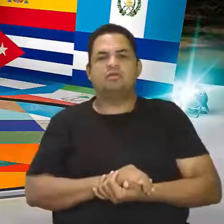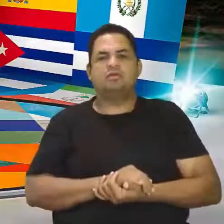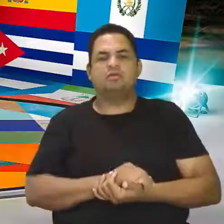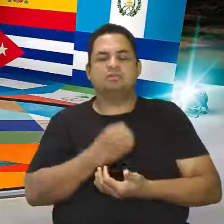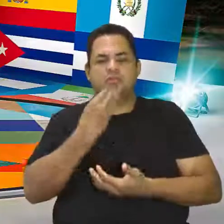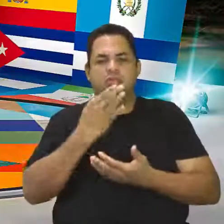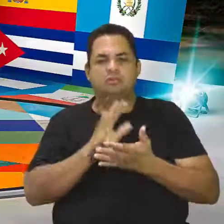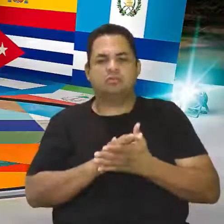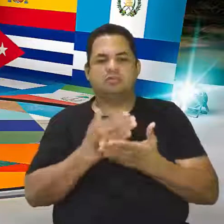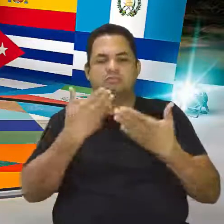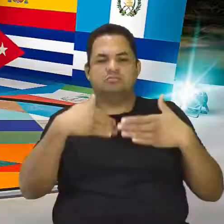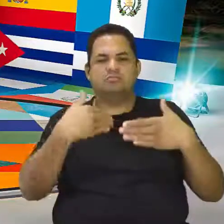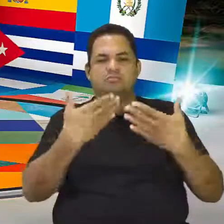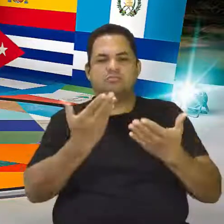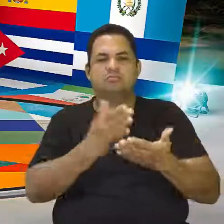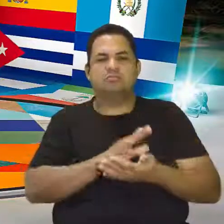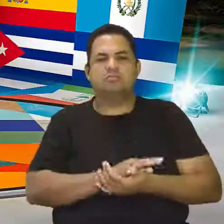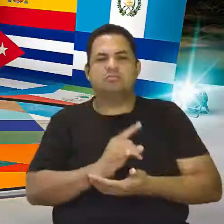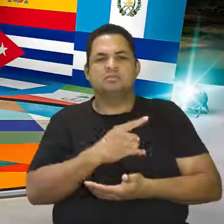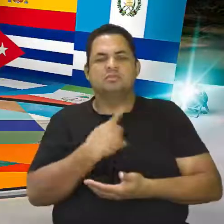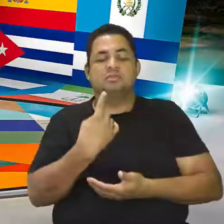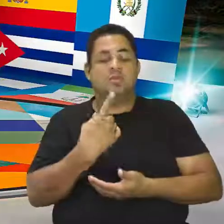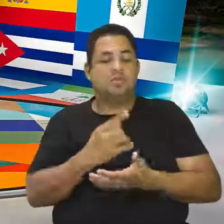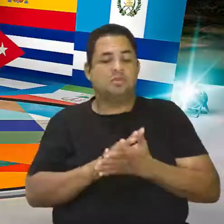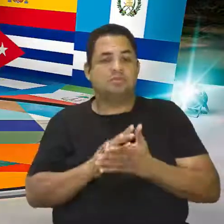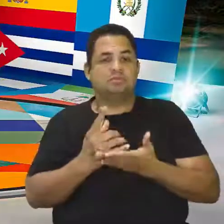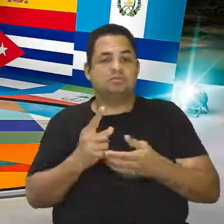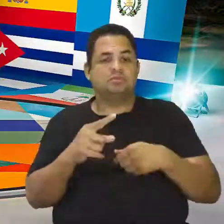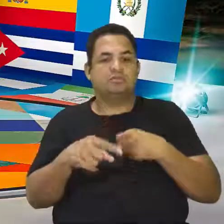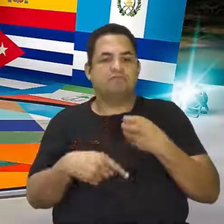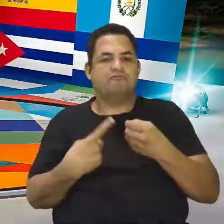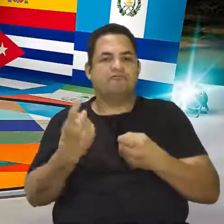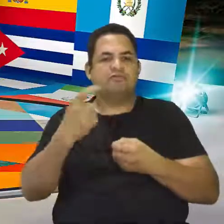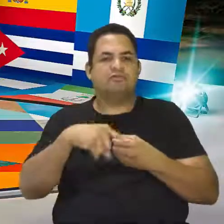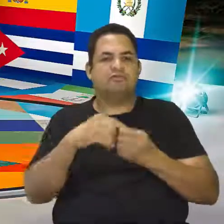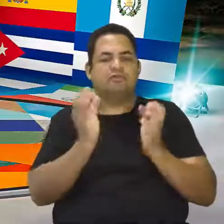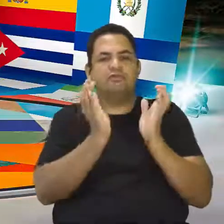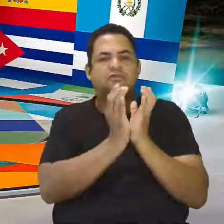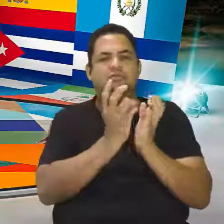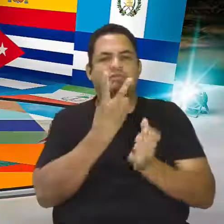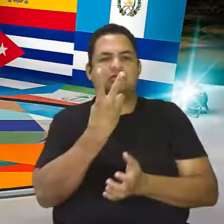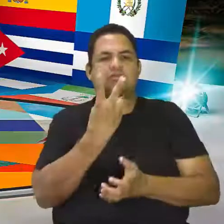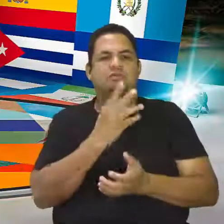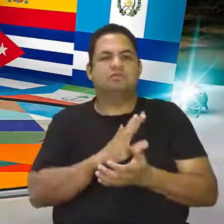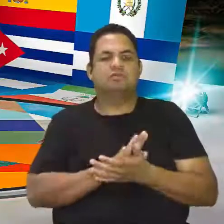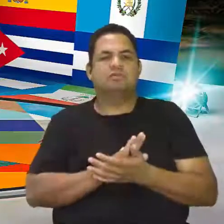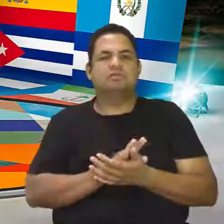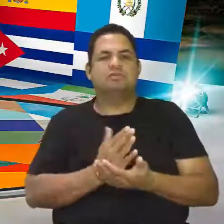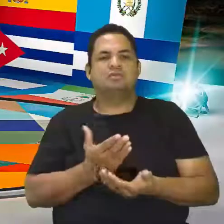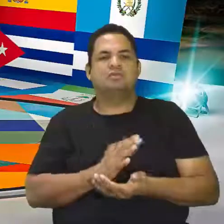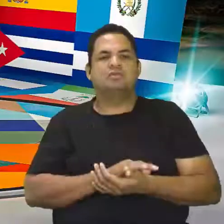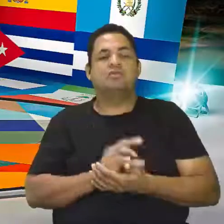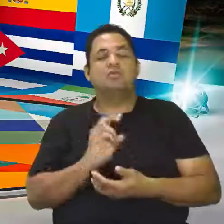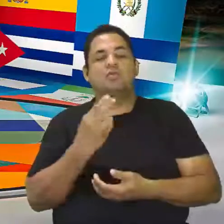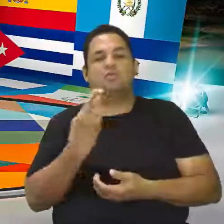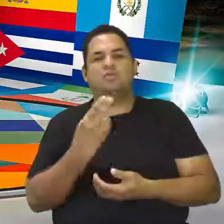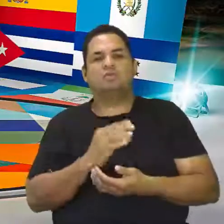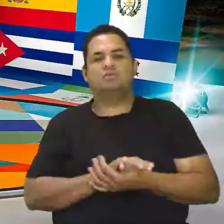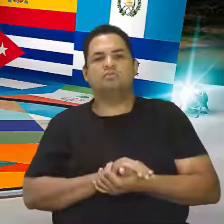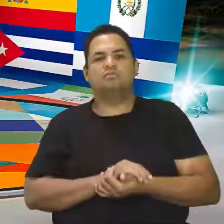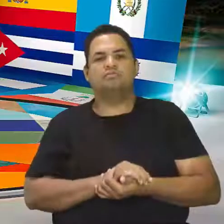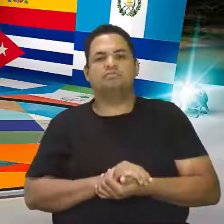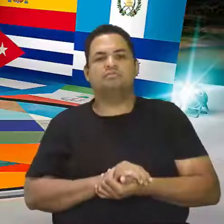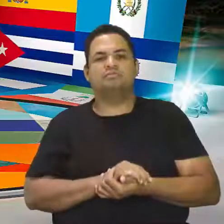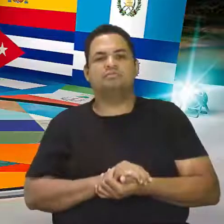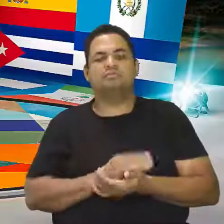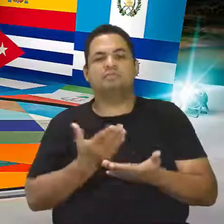Boa prova a todos vocês e nós nos vemos na unidade 2, para quem já for direto, Olha ou lá.